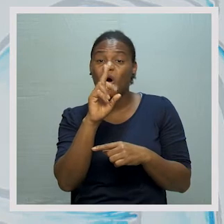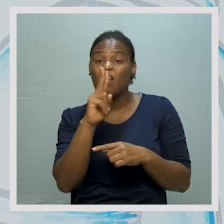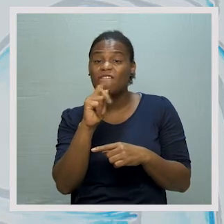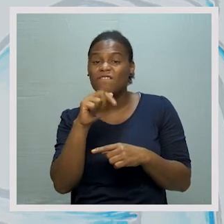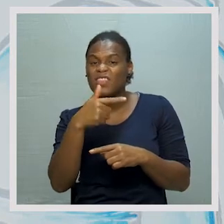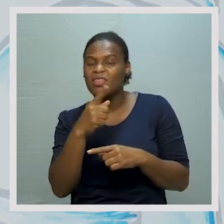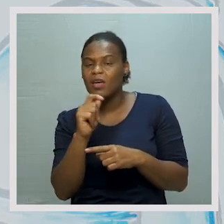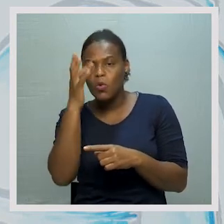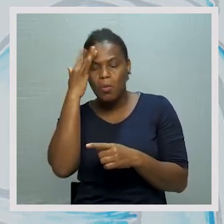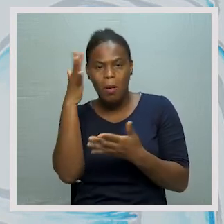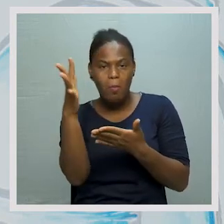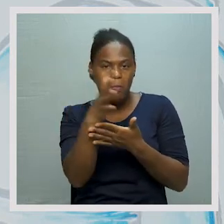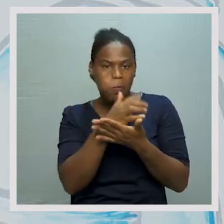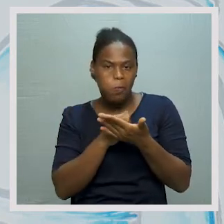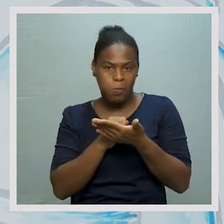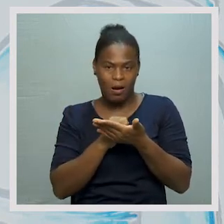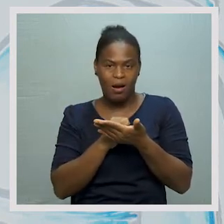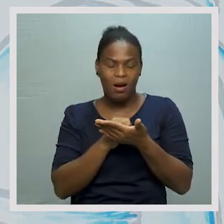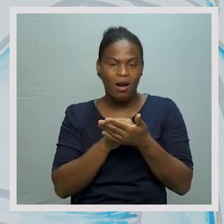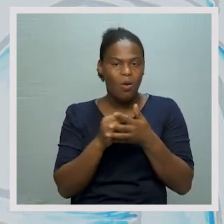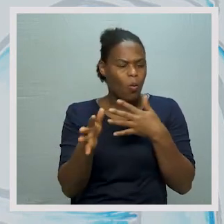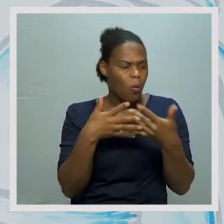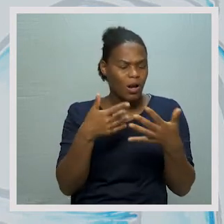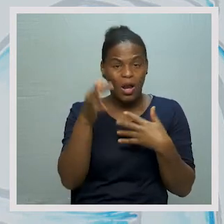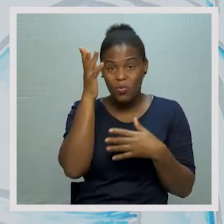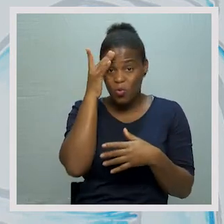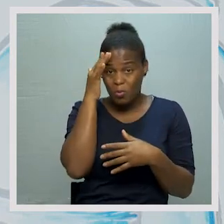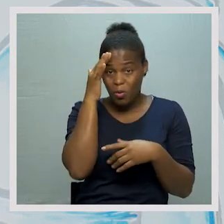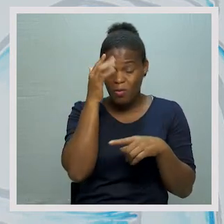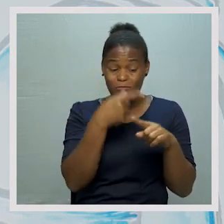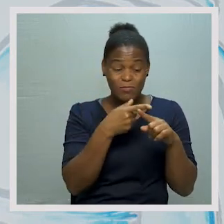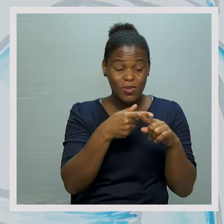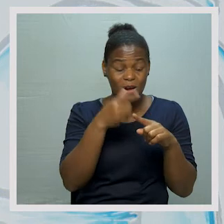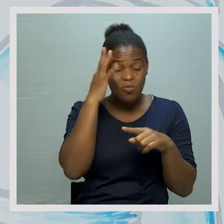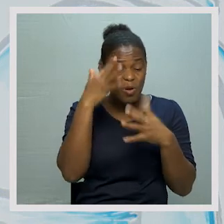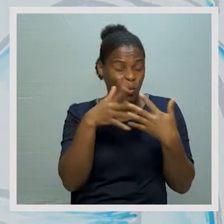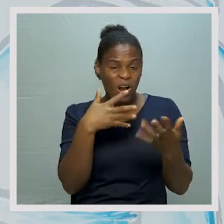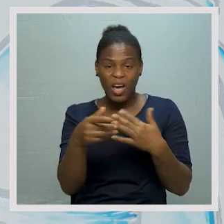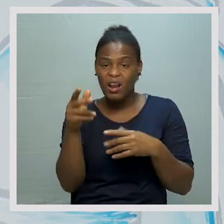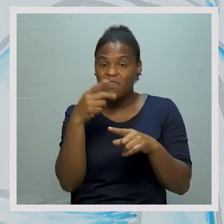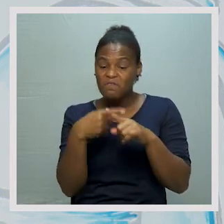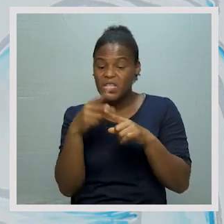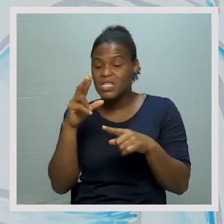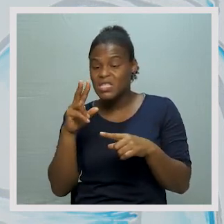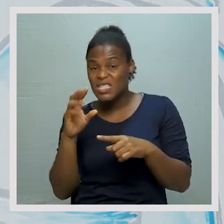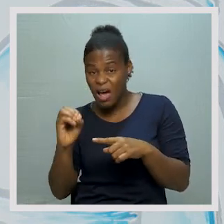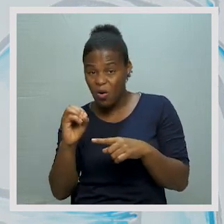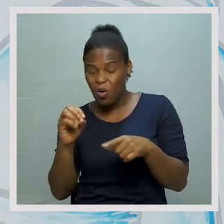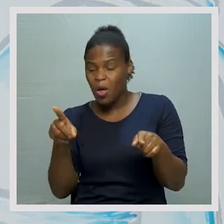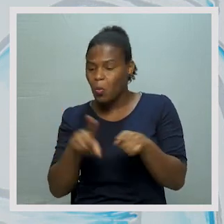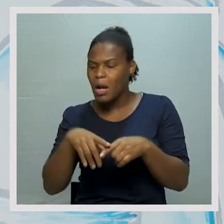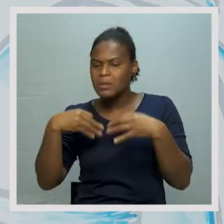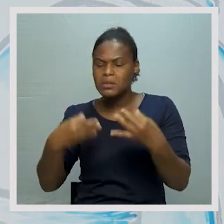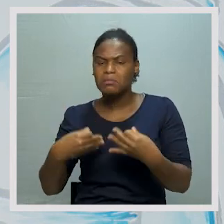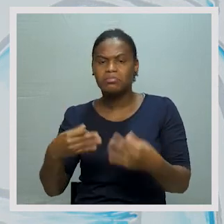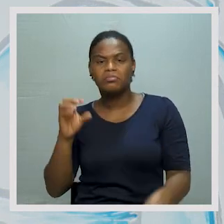elemento absorvente? O produto de qualquer número racional por 0 é 0.